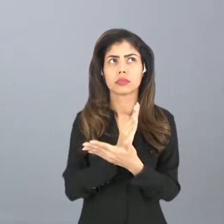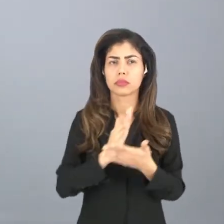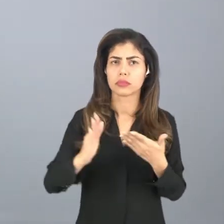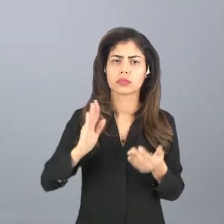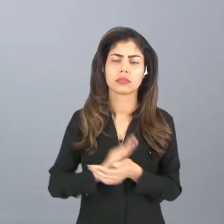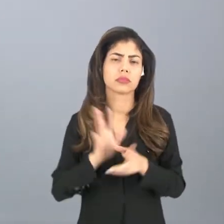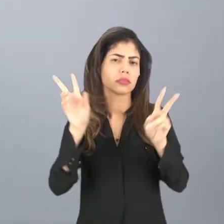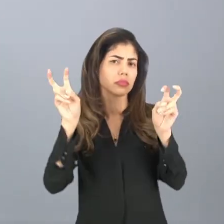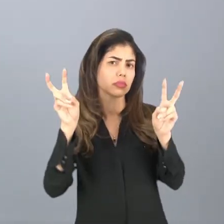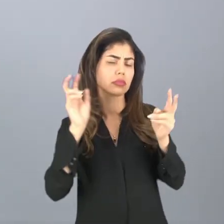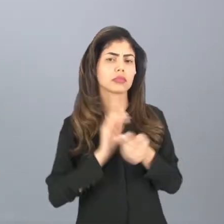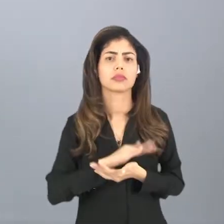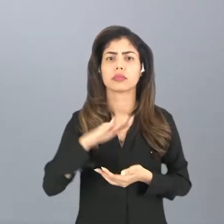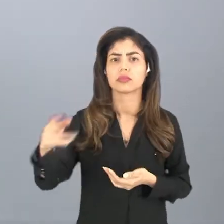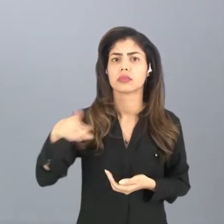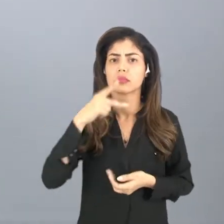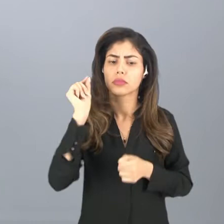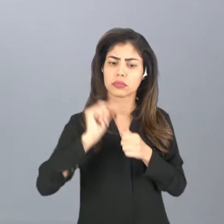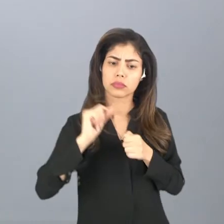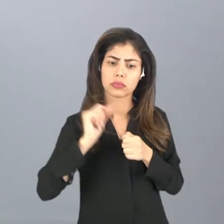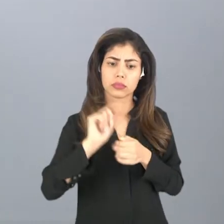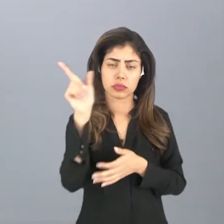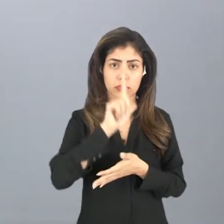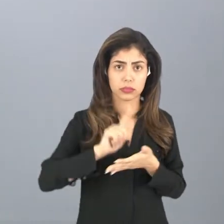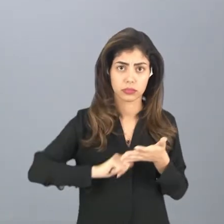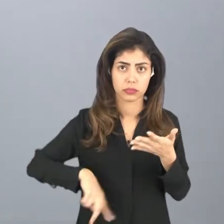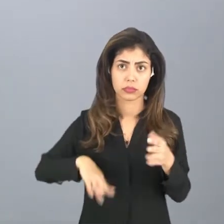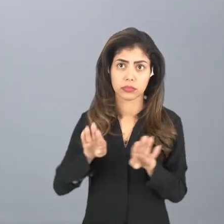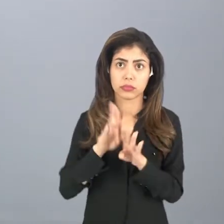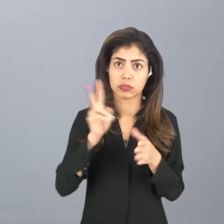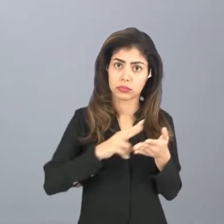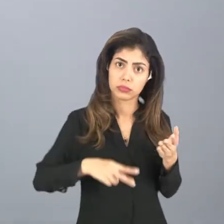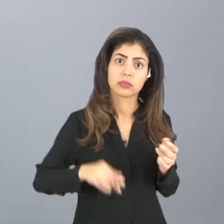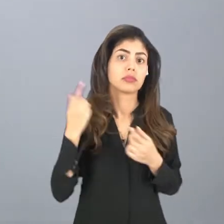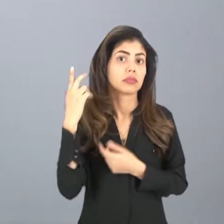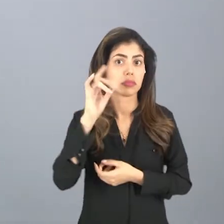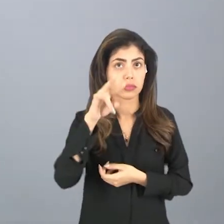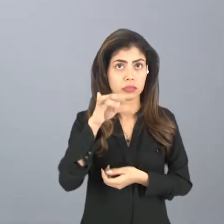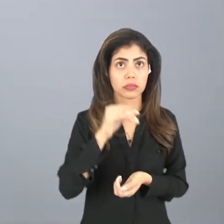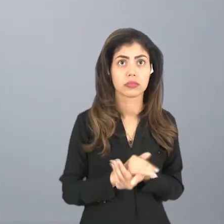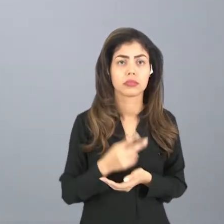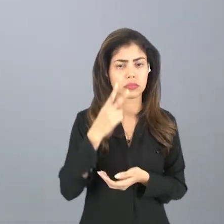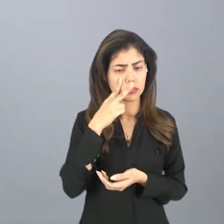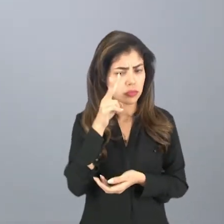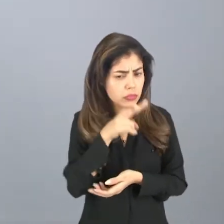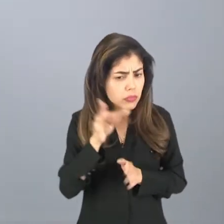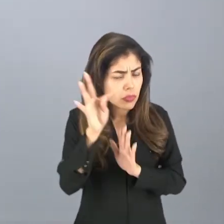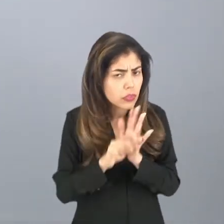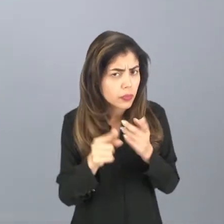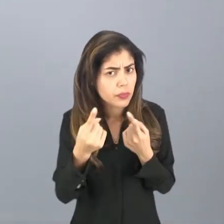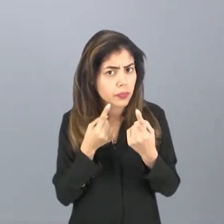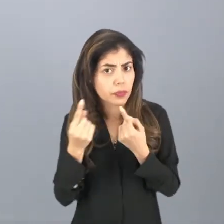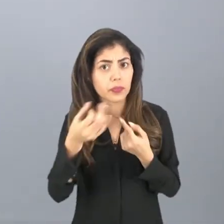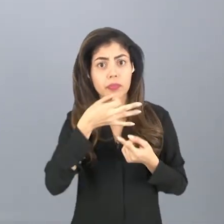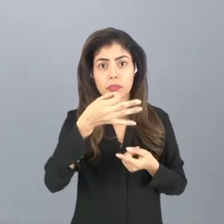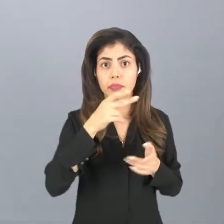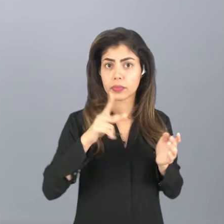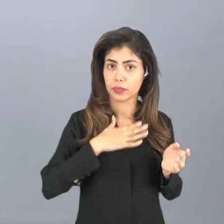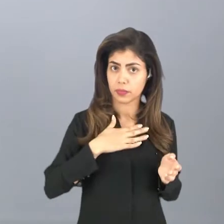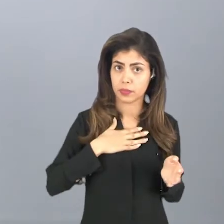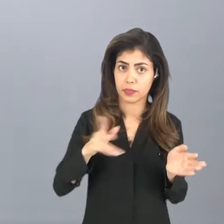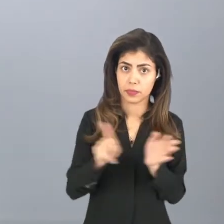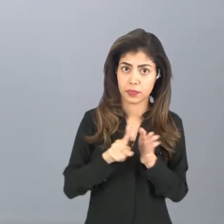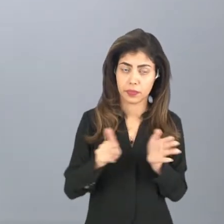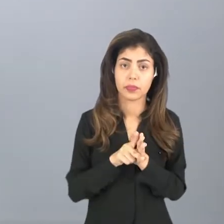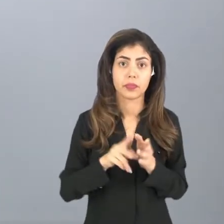certo? Então, quando eu faço uma leitura crítica, geralmente eu vou ter uma avaliação sobre esse texto. Então, eu posso debater a minha opinião pessoal